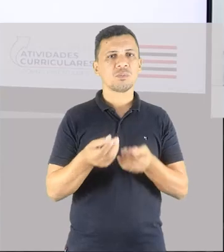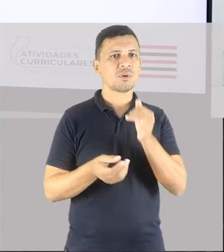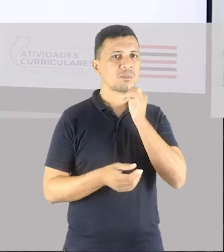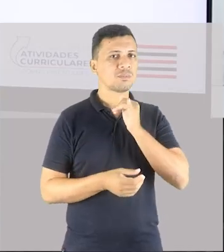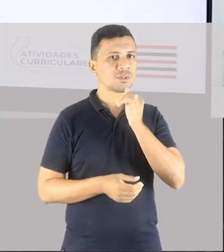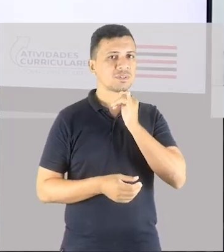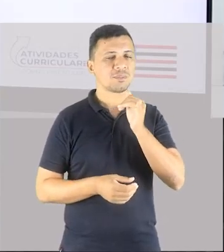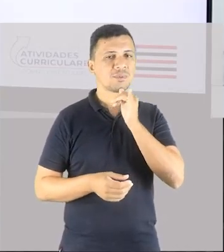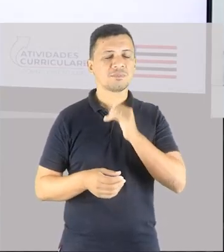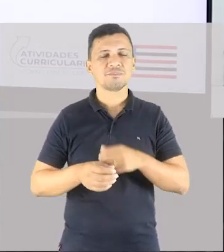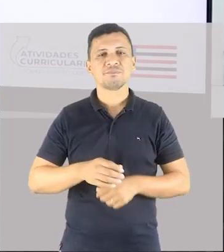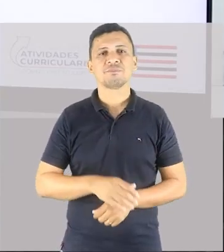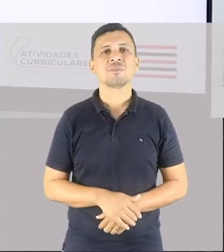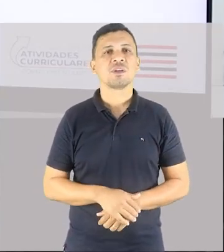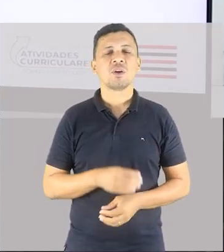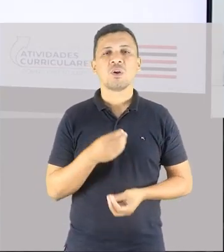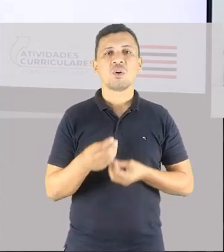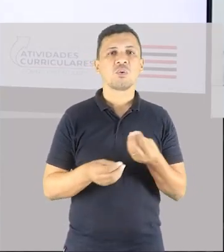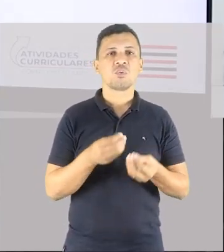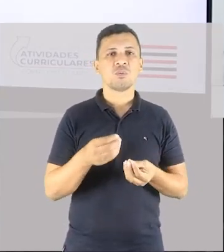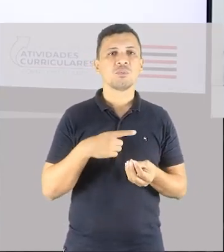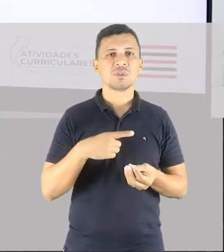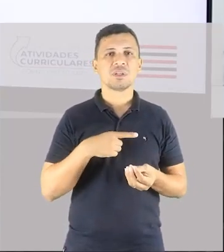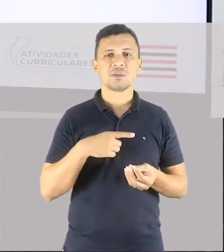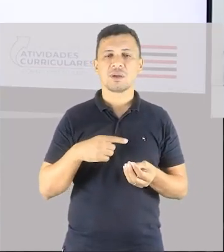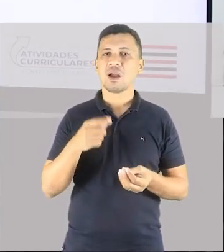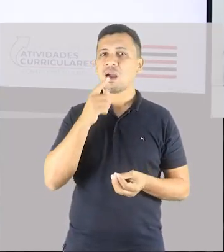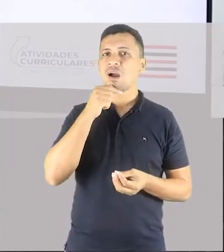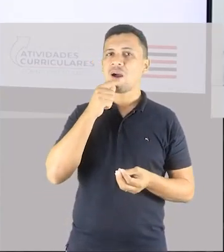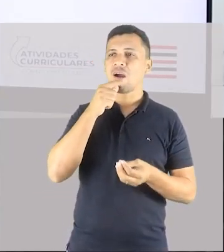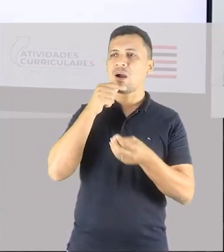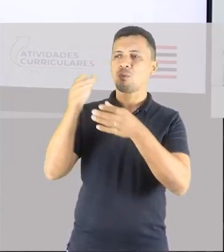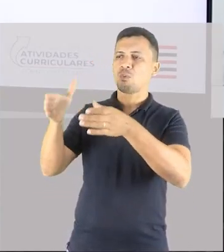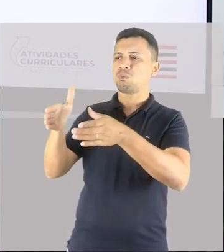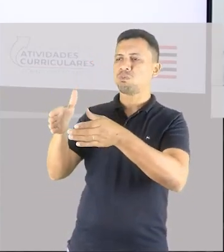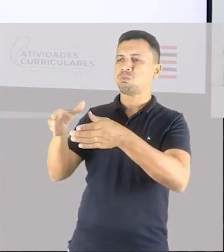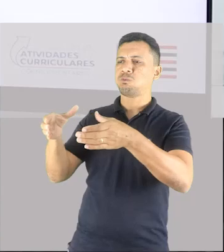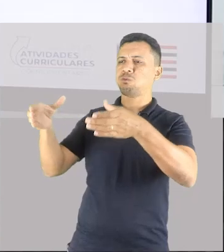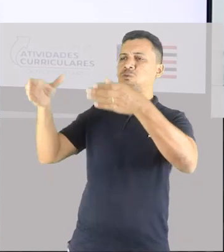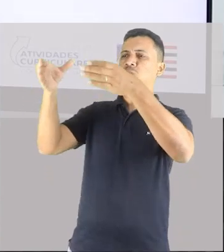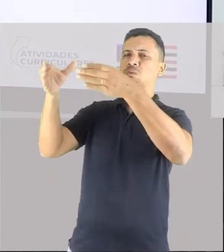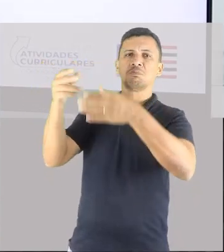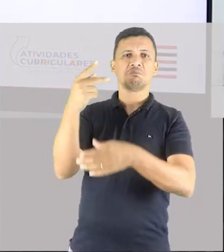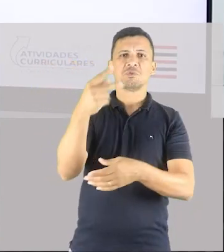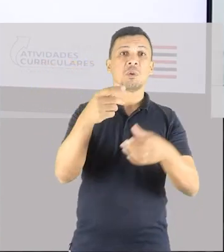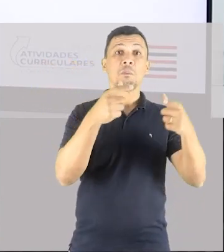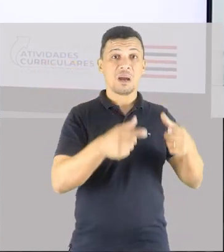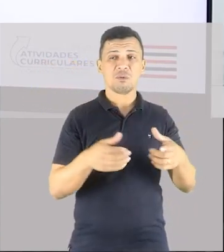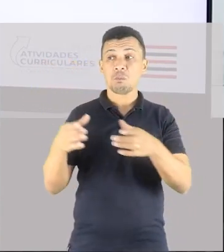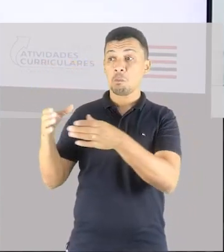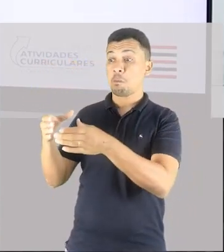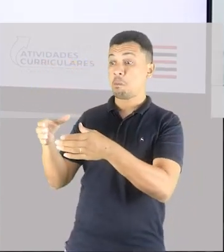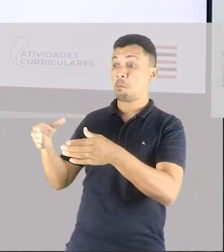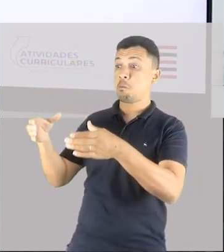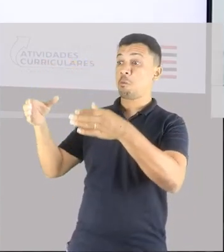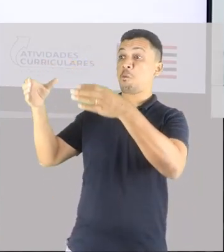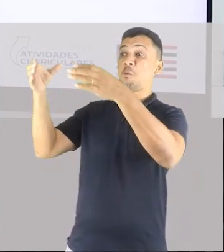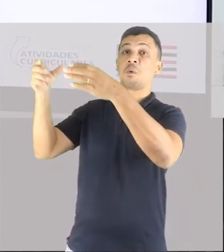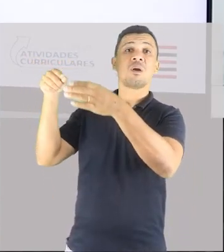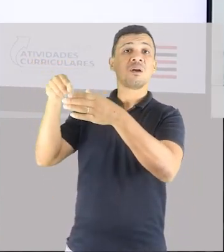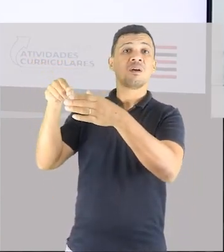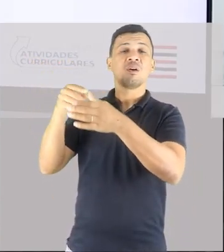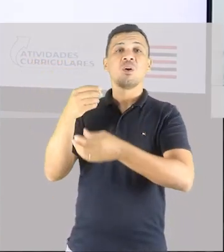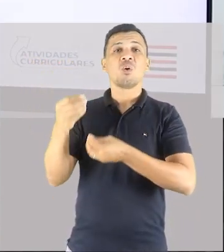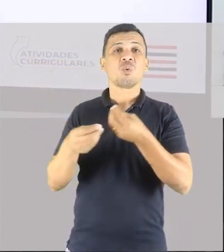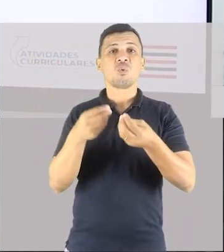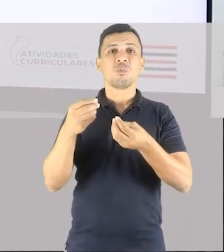exemplo, um exemplo apenas, né? Como que uma caixa d'água, a caixa d'água do seu bairro, aquela caixa d'água gigantesca, como é que ela